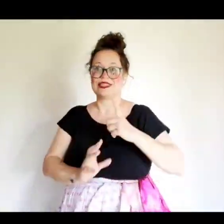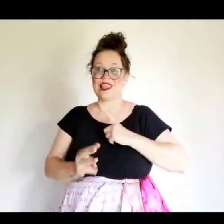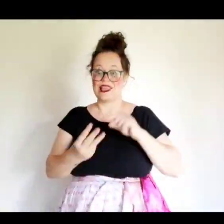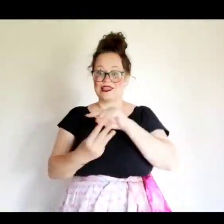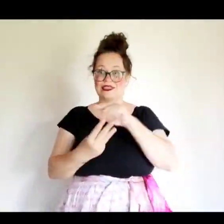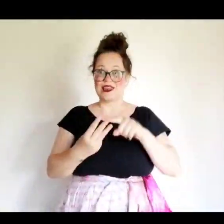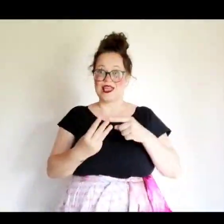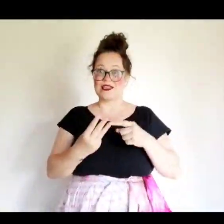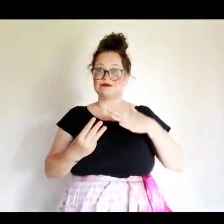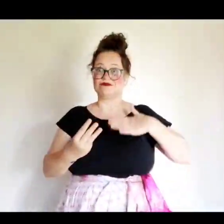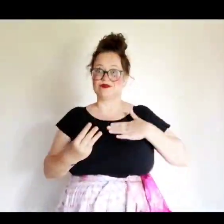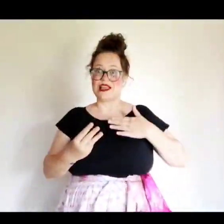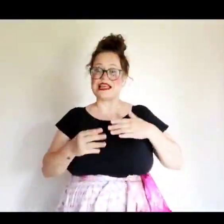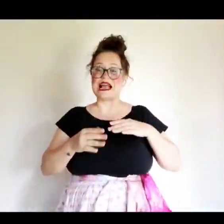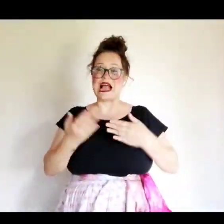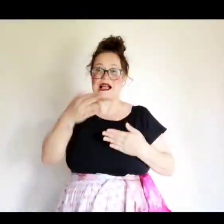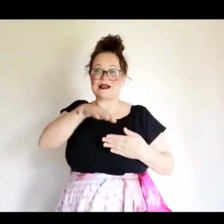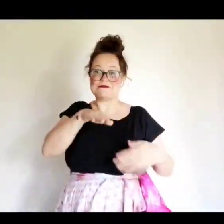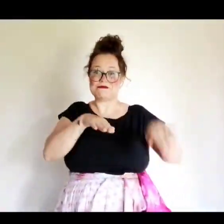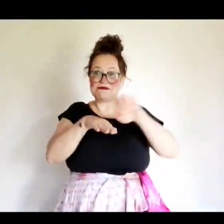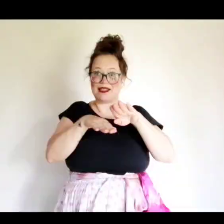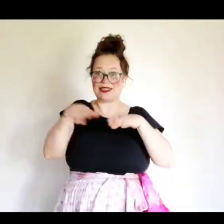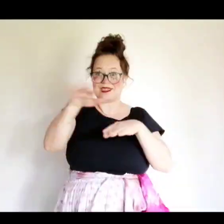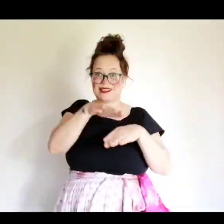outro e por baixo um terceiro.